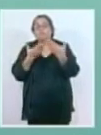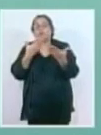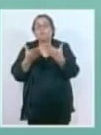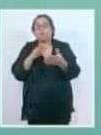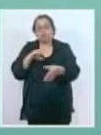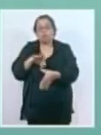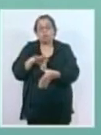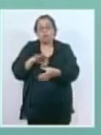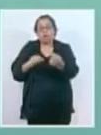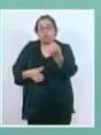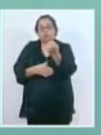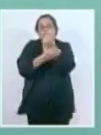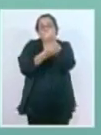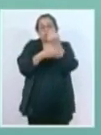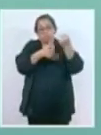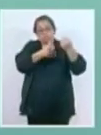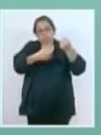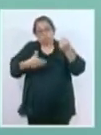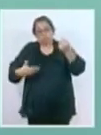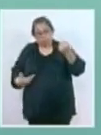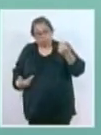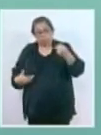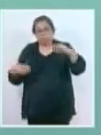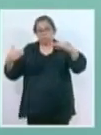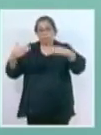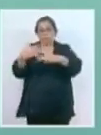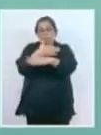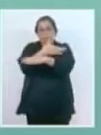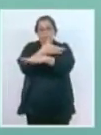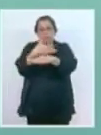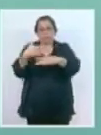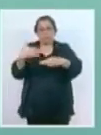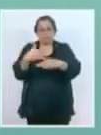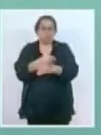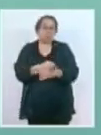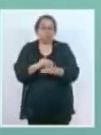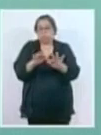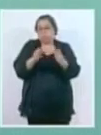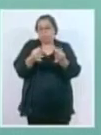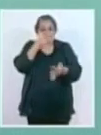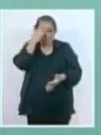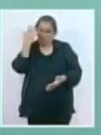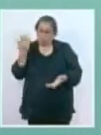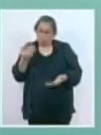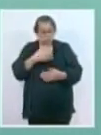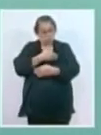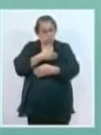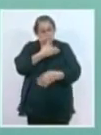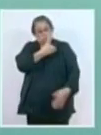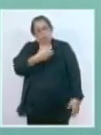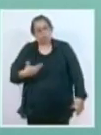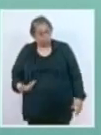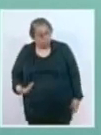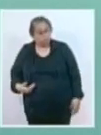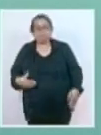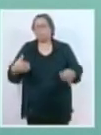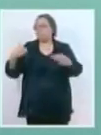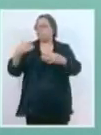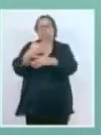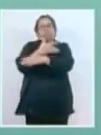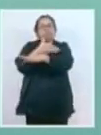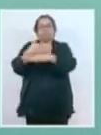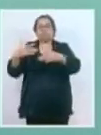pública no trânsito. Olha. Essa segurança do cidadão comum. Eu falo a segurança Sim. pública, eu falo a fluidez de veículos,